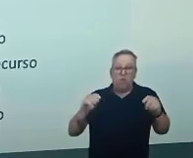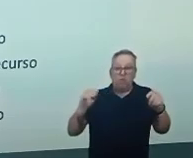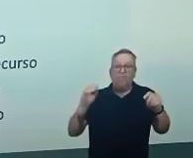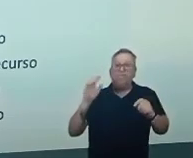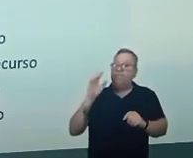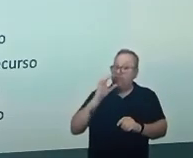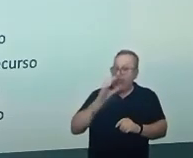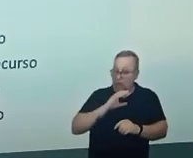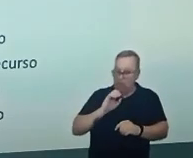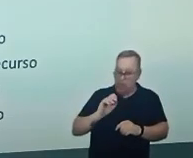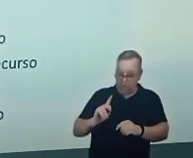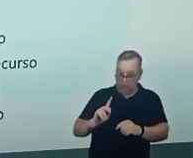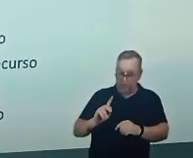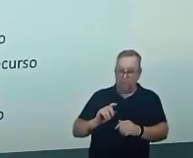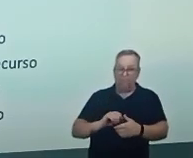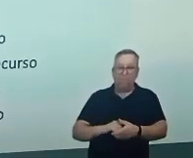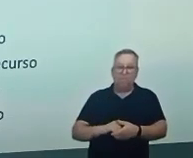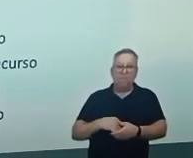de forma adequada.